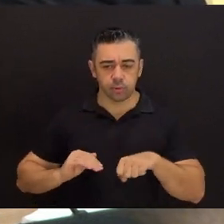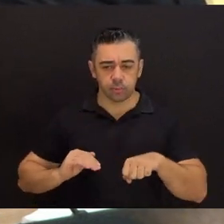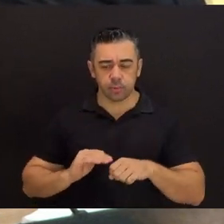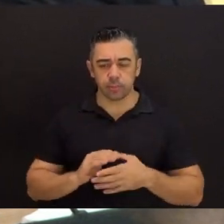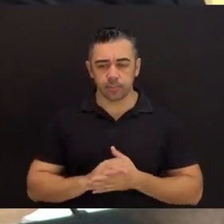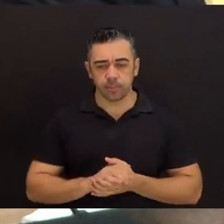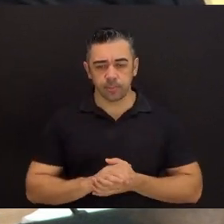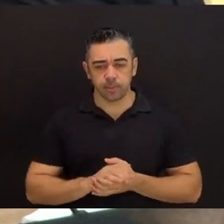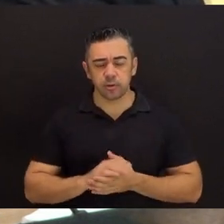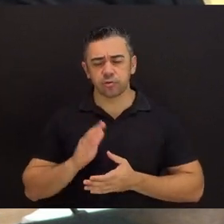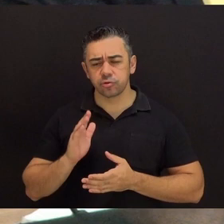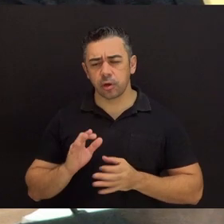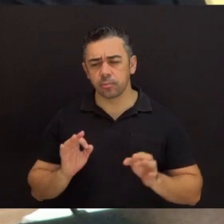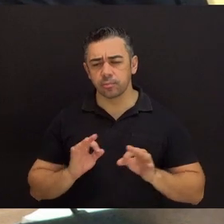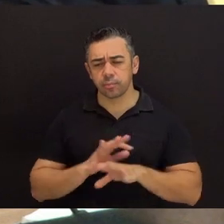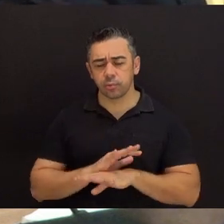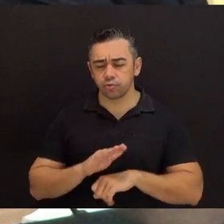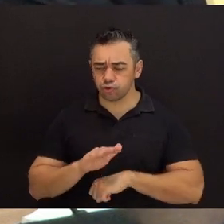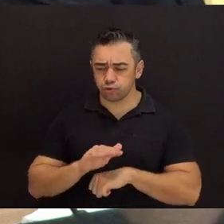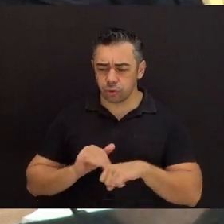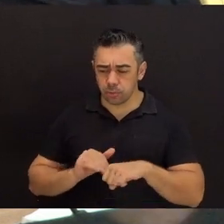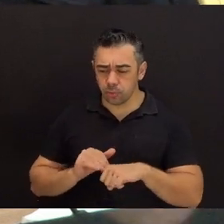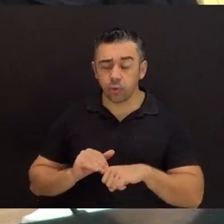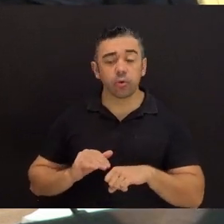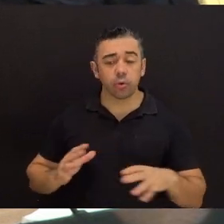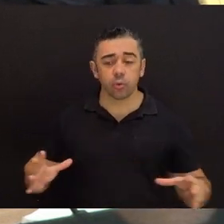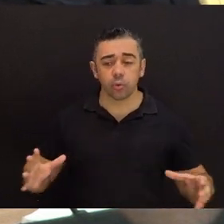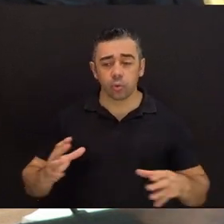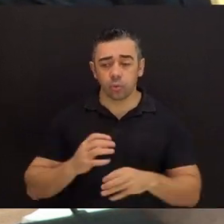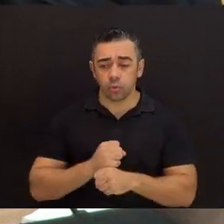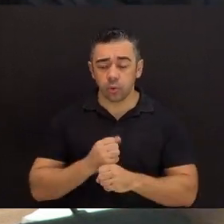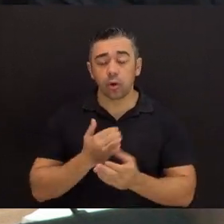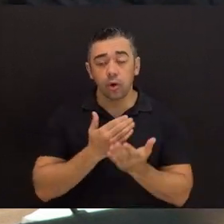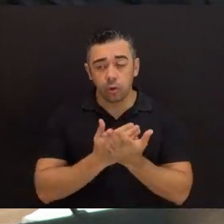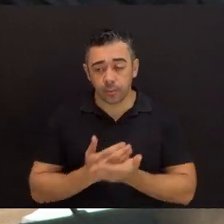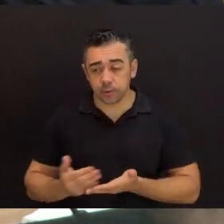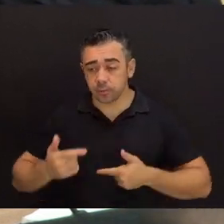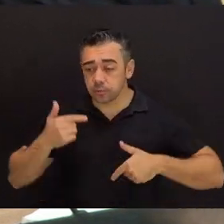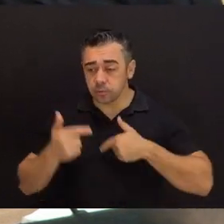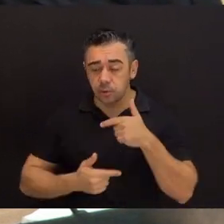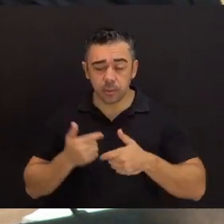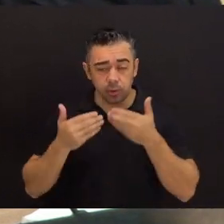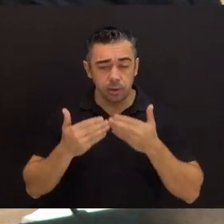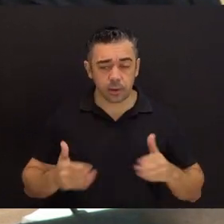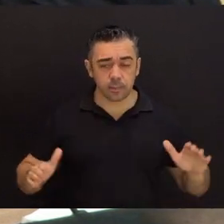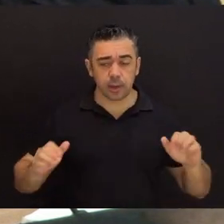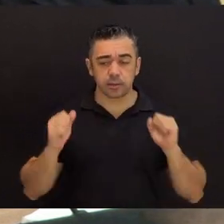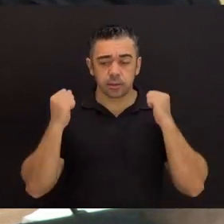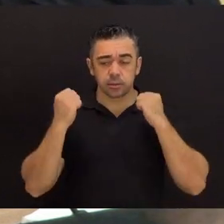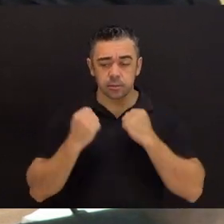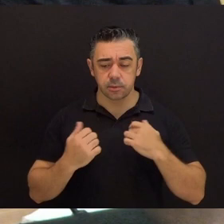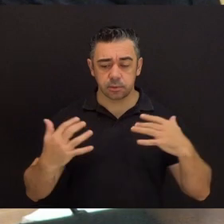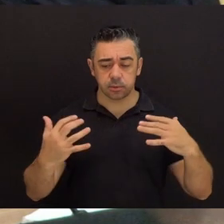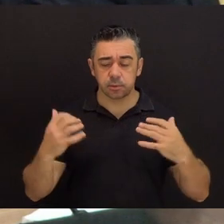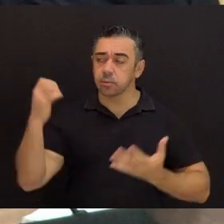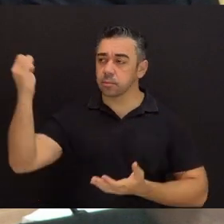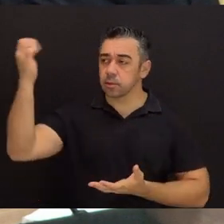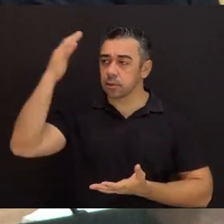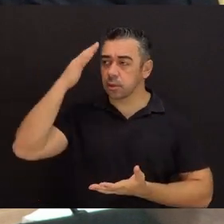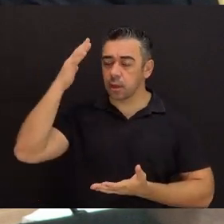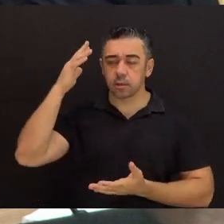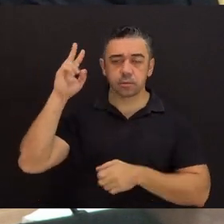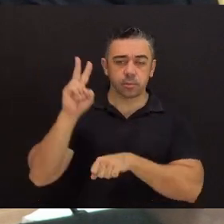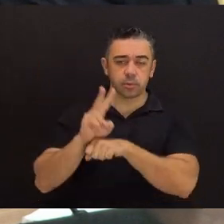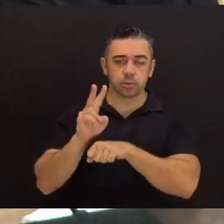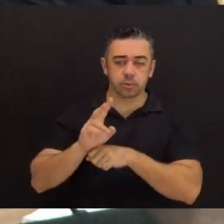feita chamada e havendo número legal forneciados os trabalhos e aberta sessão sobre a graça e proteção de Deus